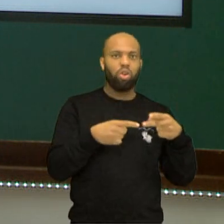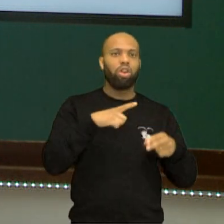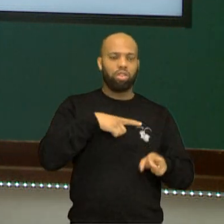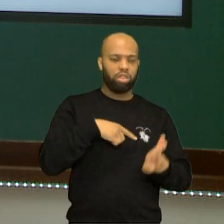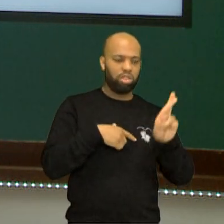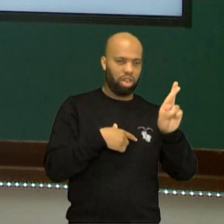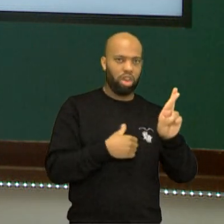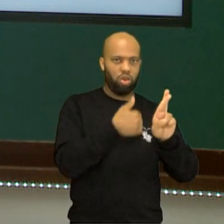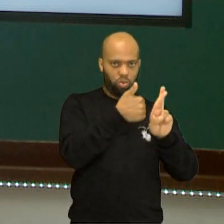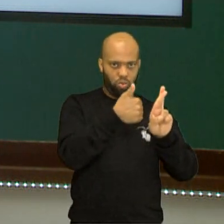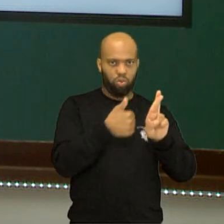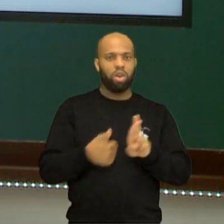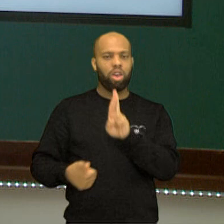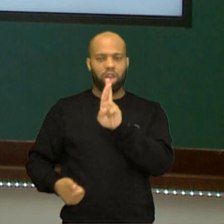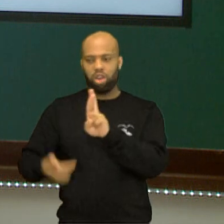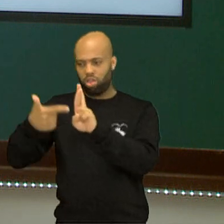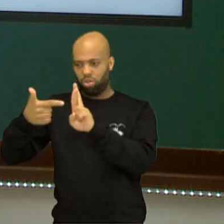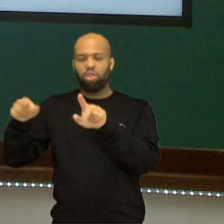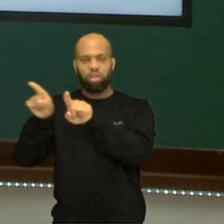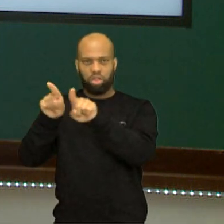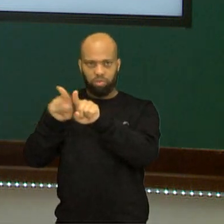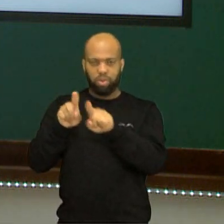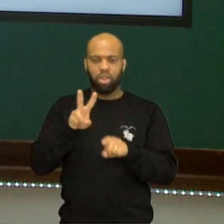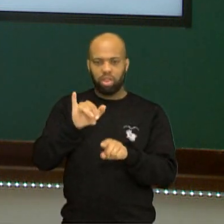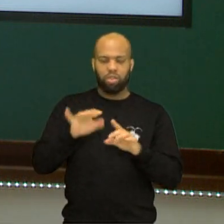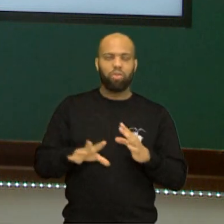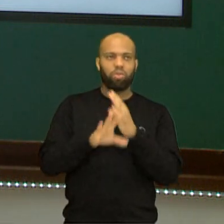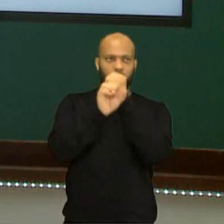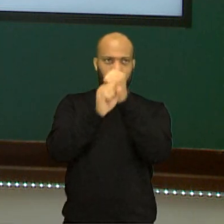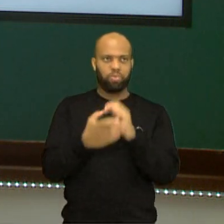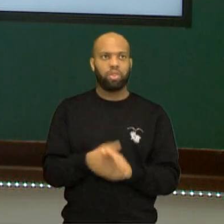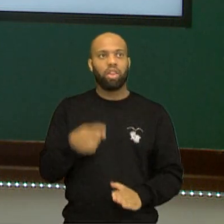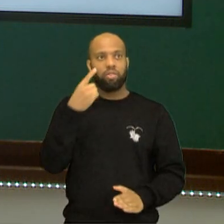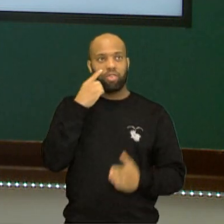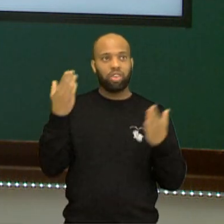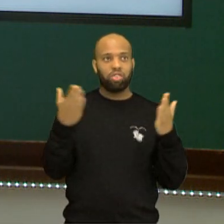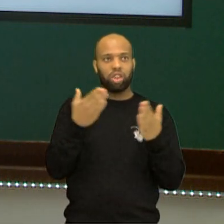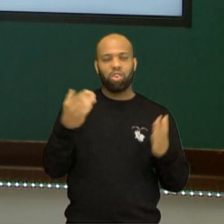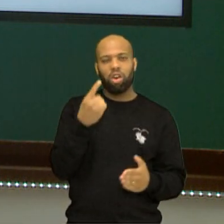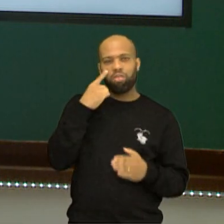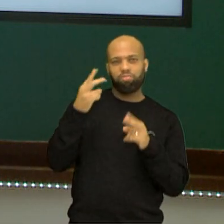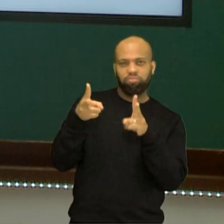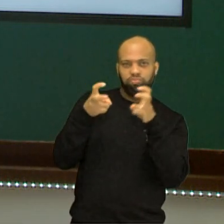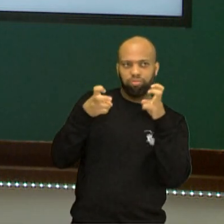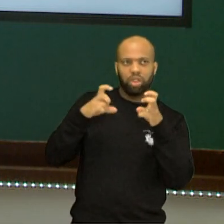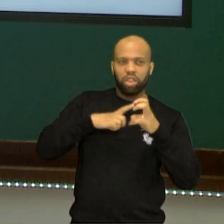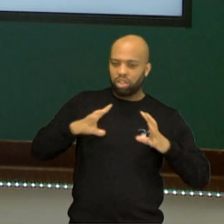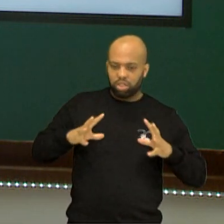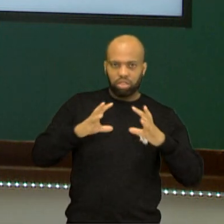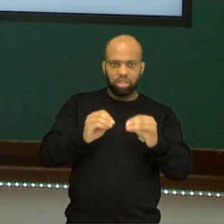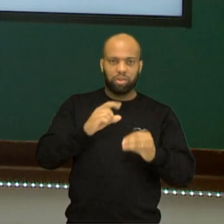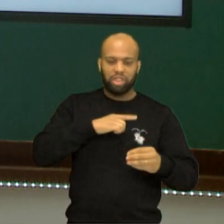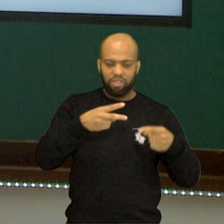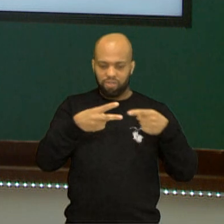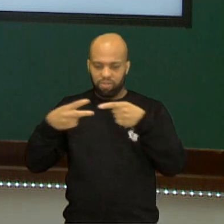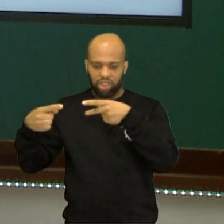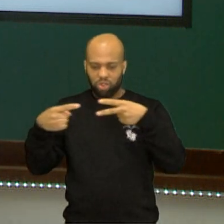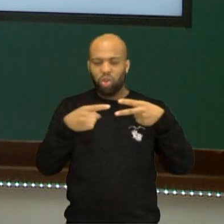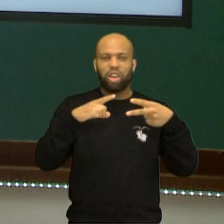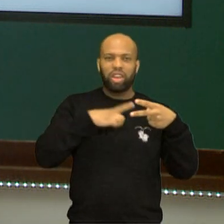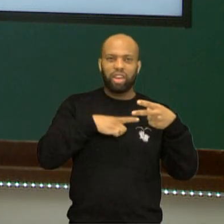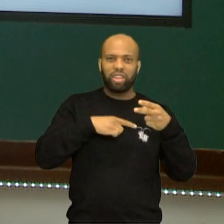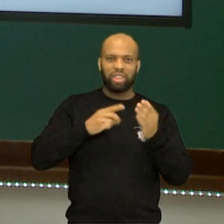Uma coisa interessante de falar sobre vetores que eu acabei esquecendo de comentar aqui é a sua simbologia. Percebam que todos os vetores eles sempre têm uma